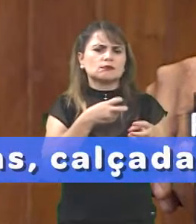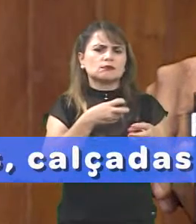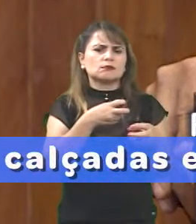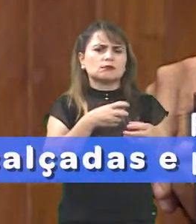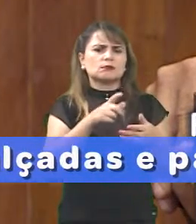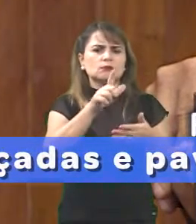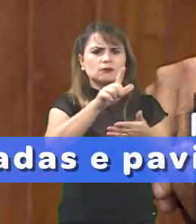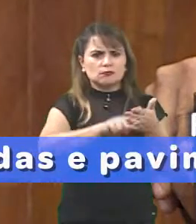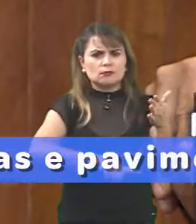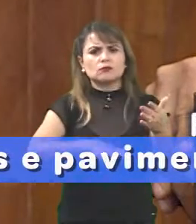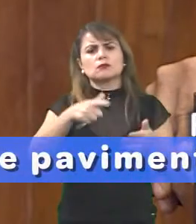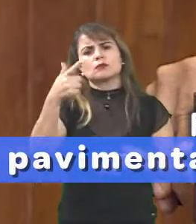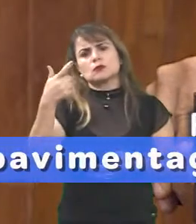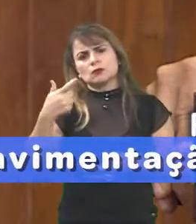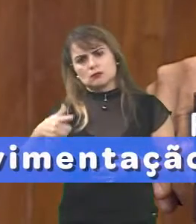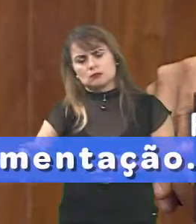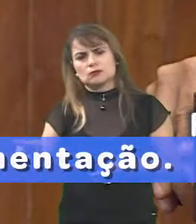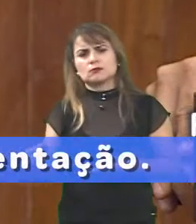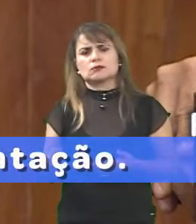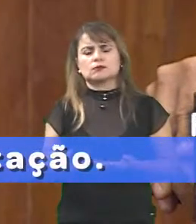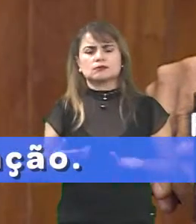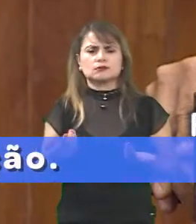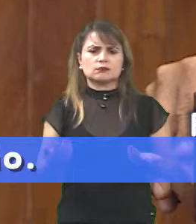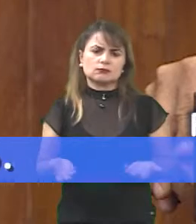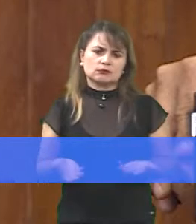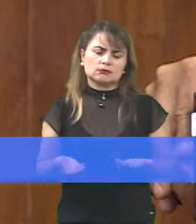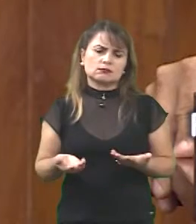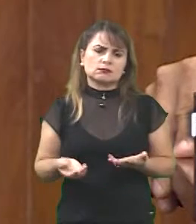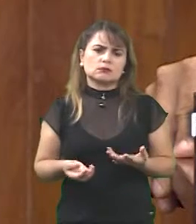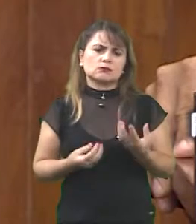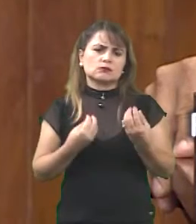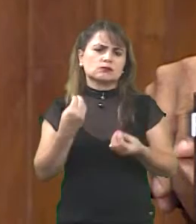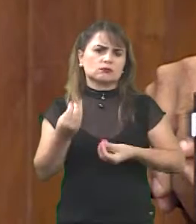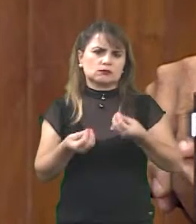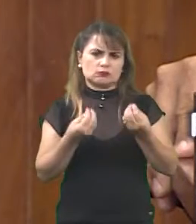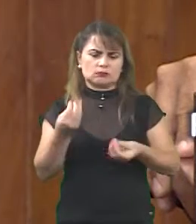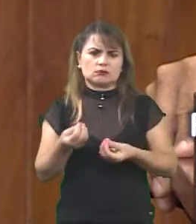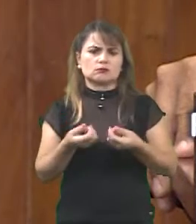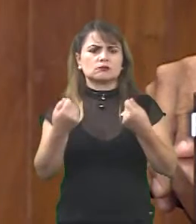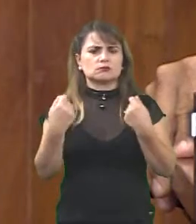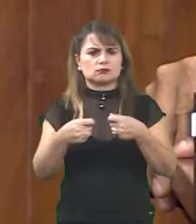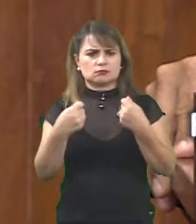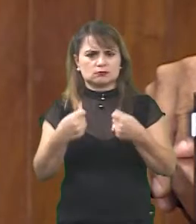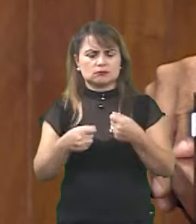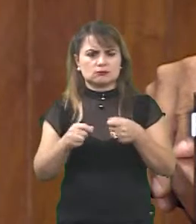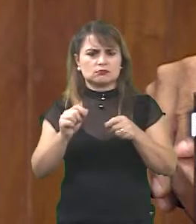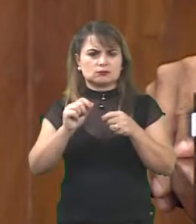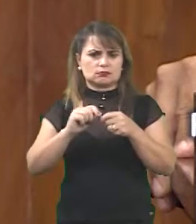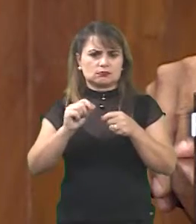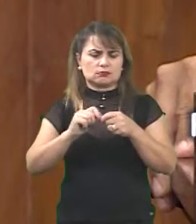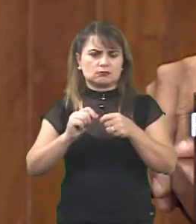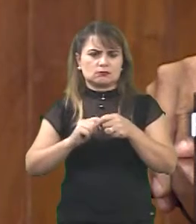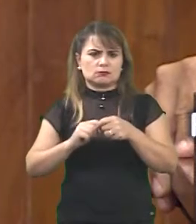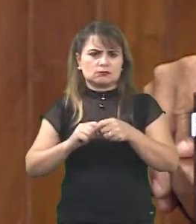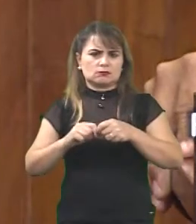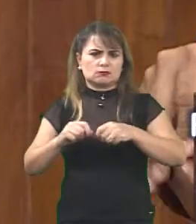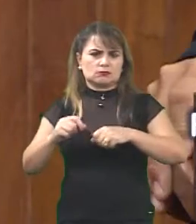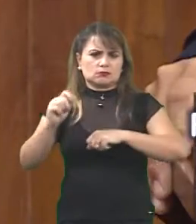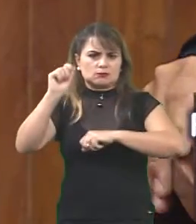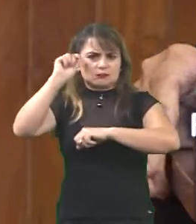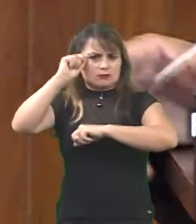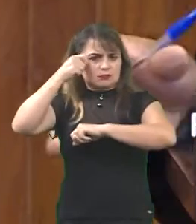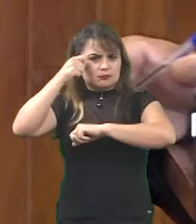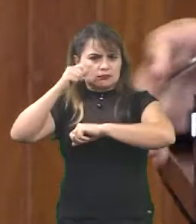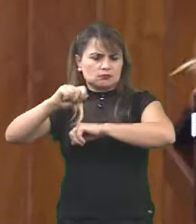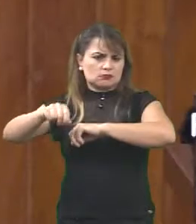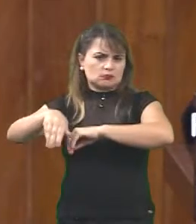aqui registrado também ao senhor prefeito que ali tem que ser asfalto, tem que ser iluminação, com certeza